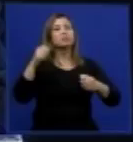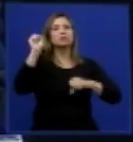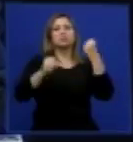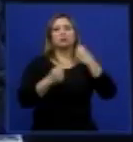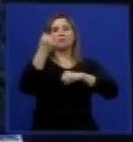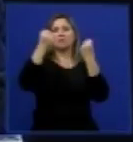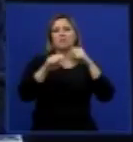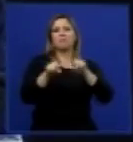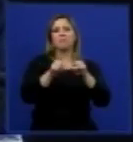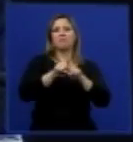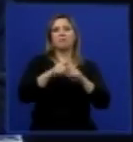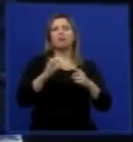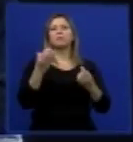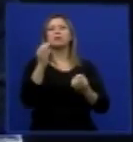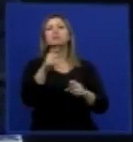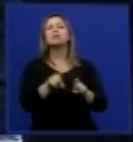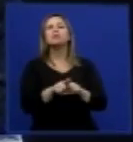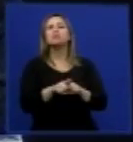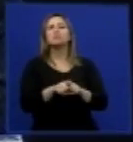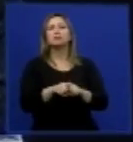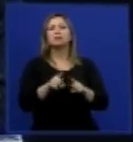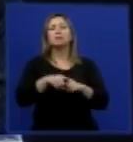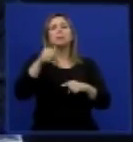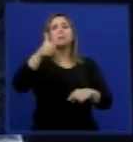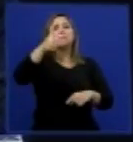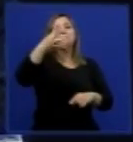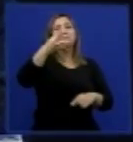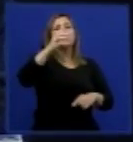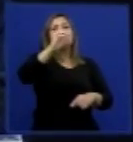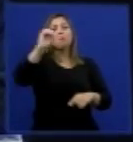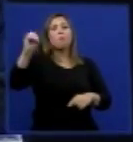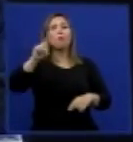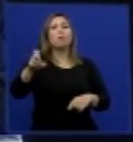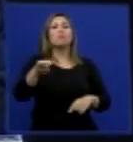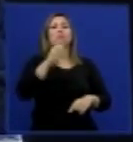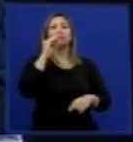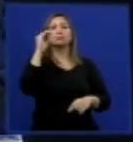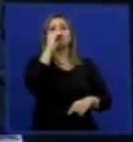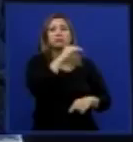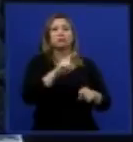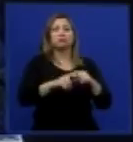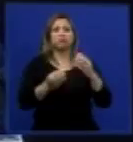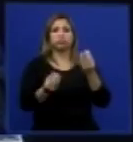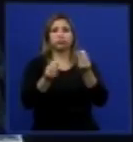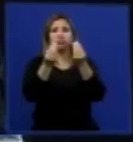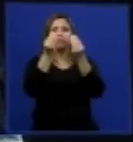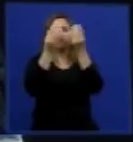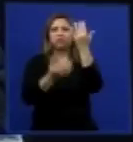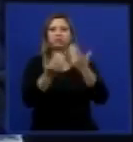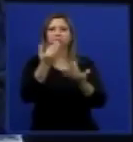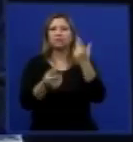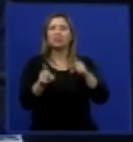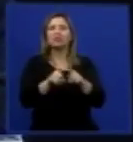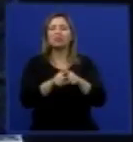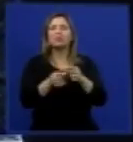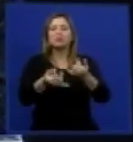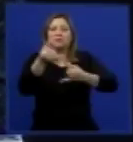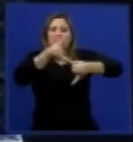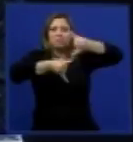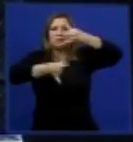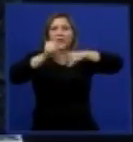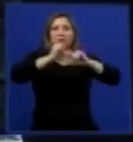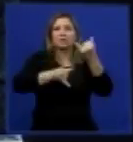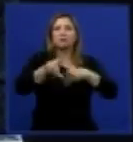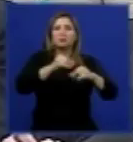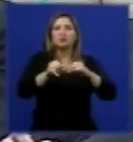temperaturas se elevem a mais de 1400º C quando em sistema fechado as dioxinas e os